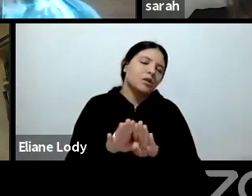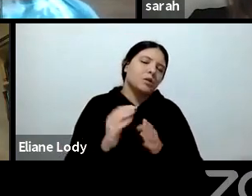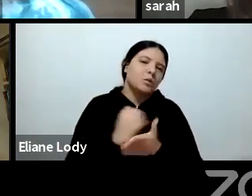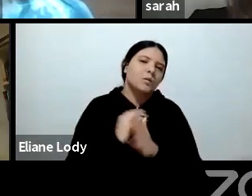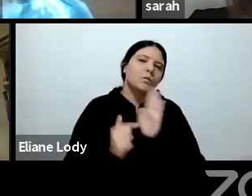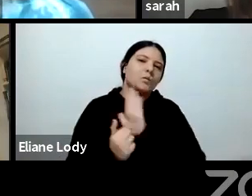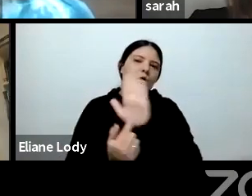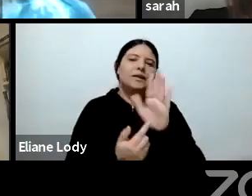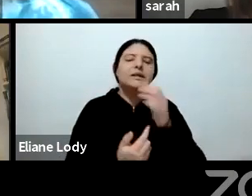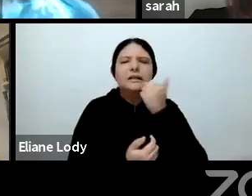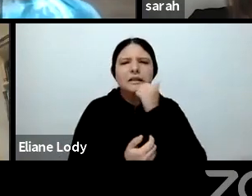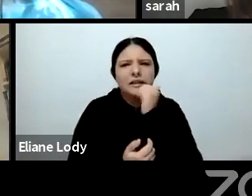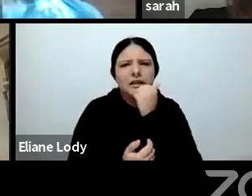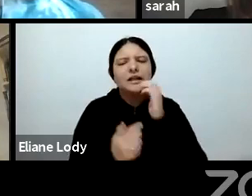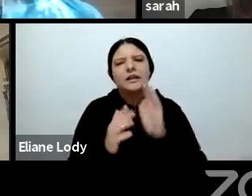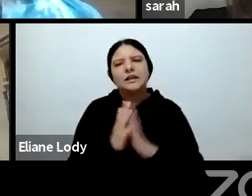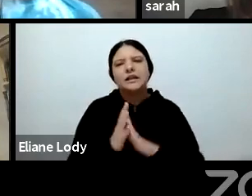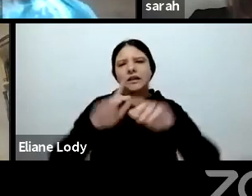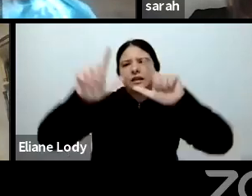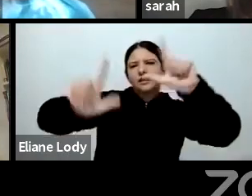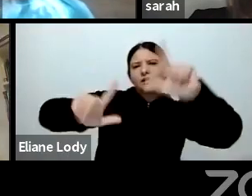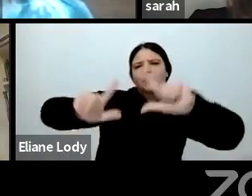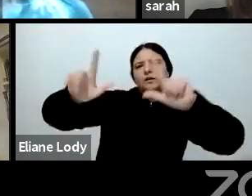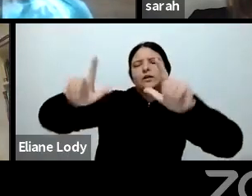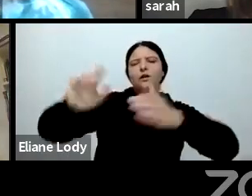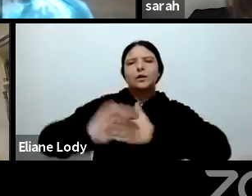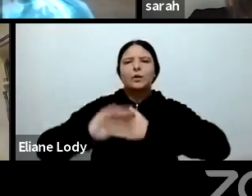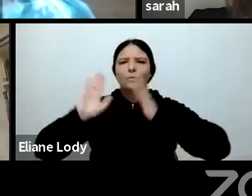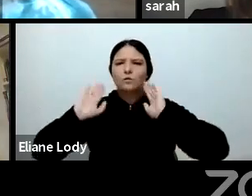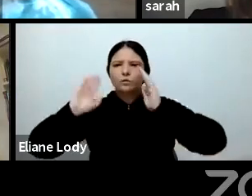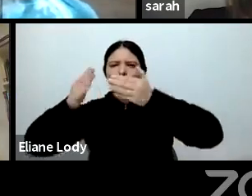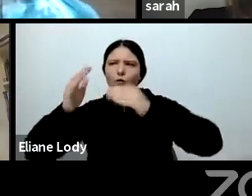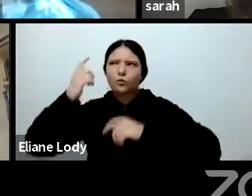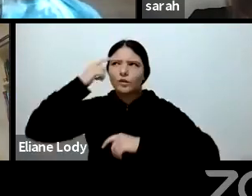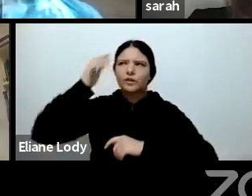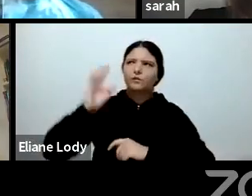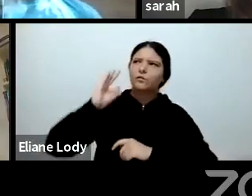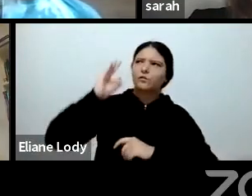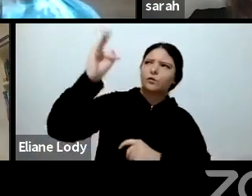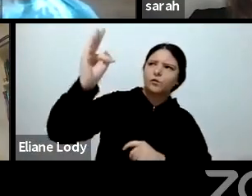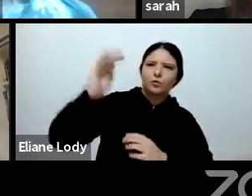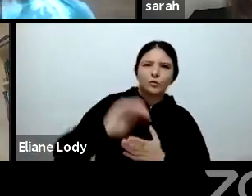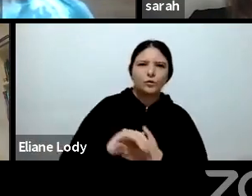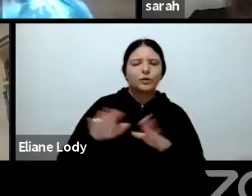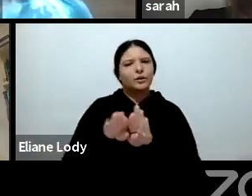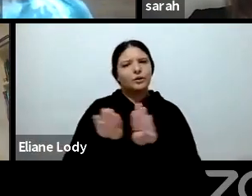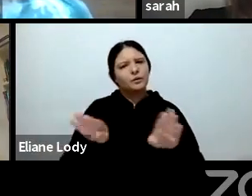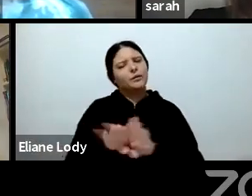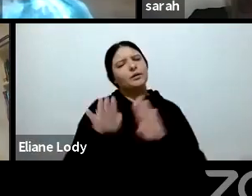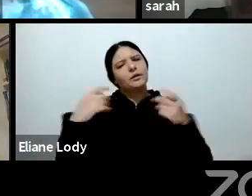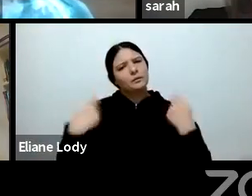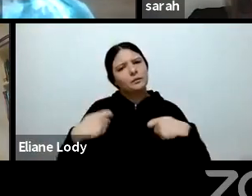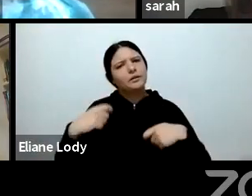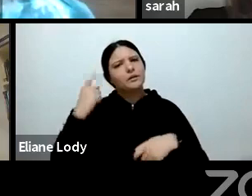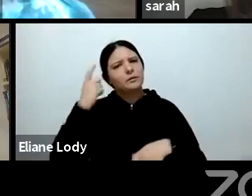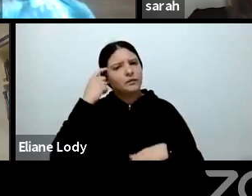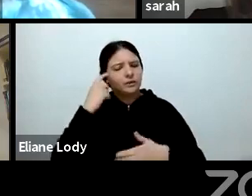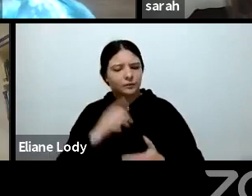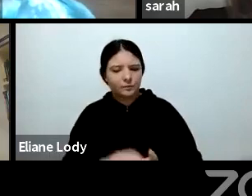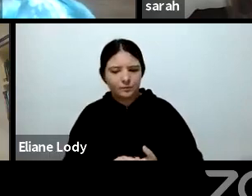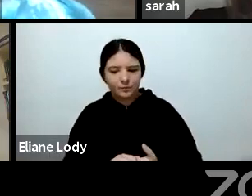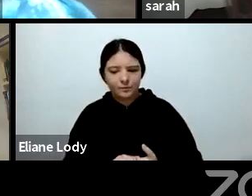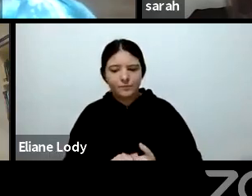disciplinarizado, teleológico, né, voltado para o futuro, ele também precisa ser colocado em questão, né?